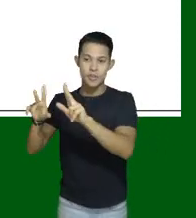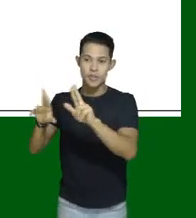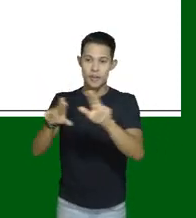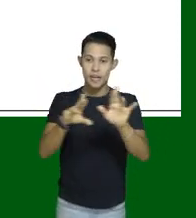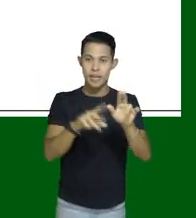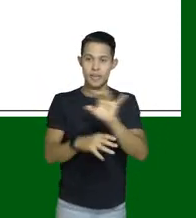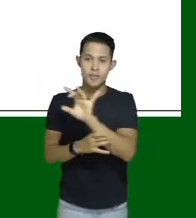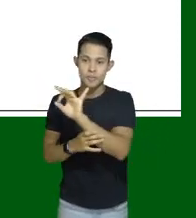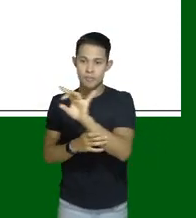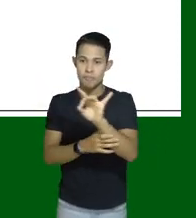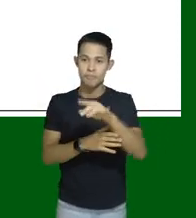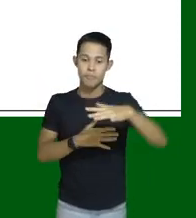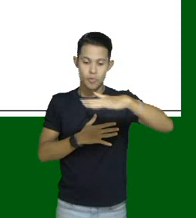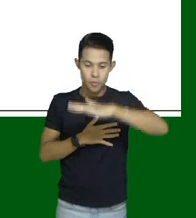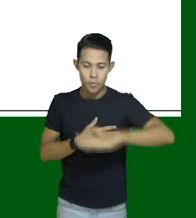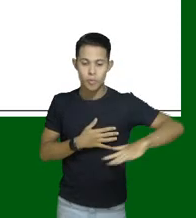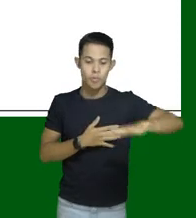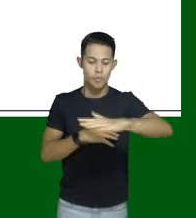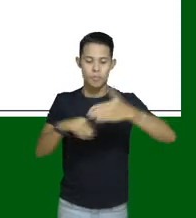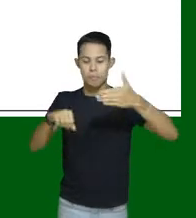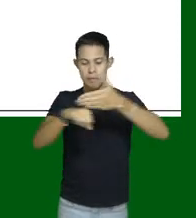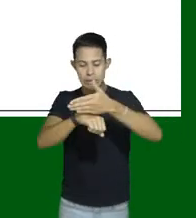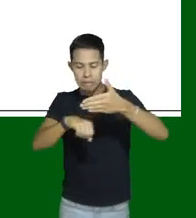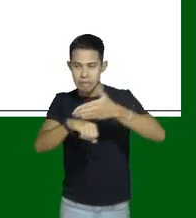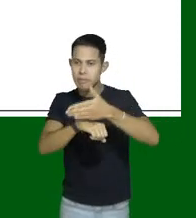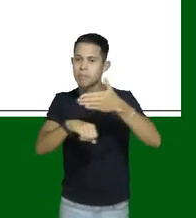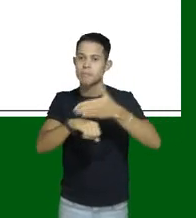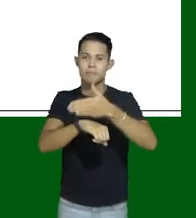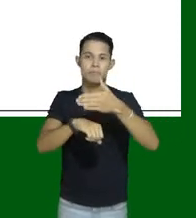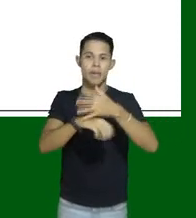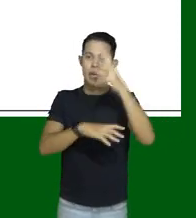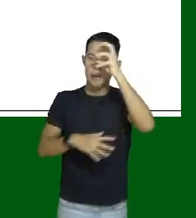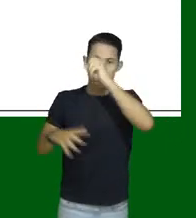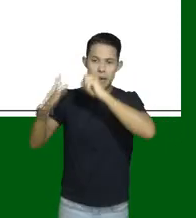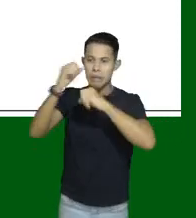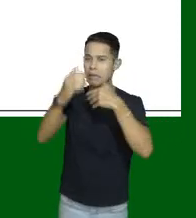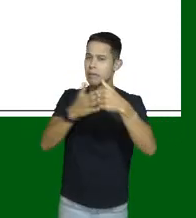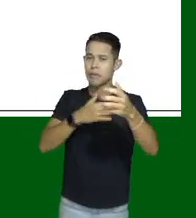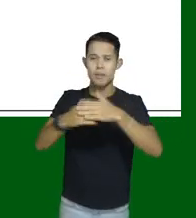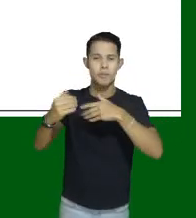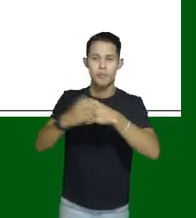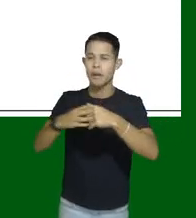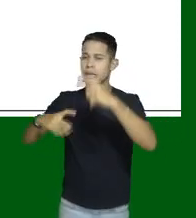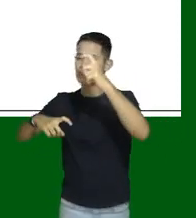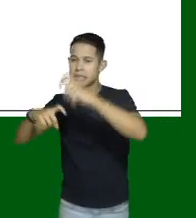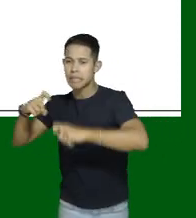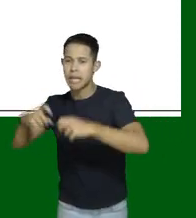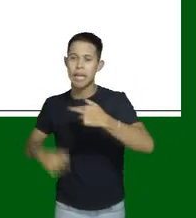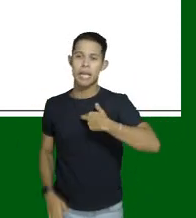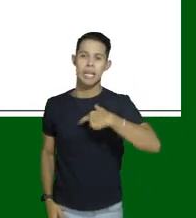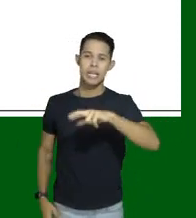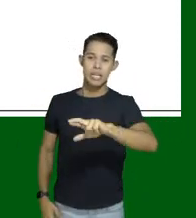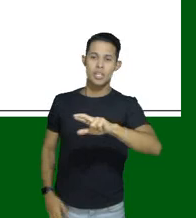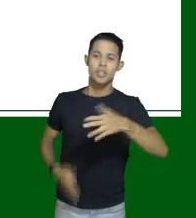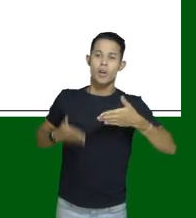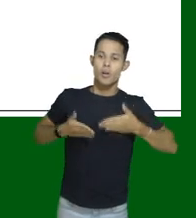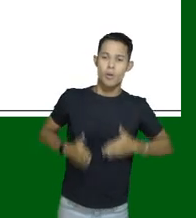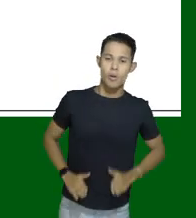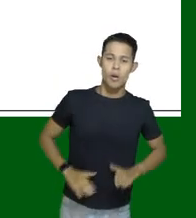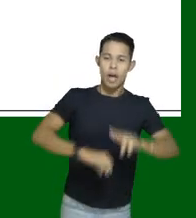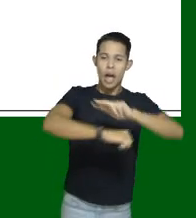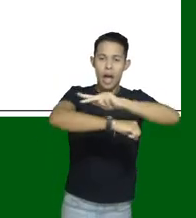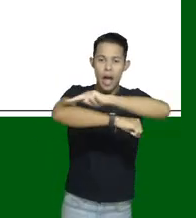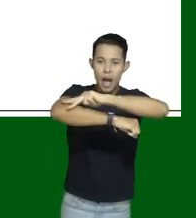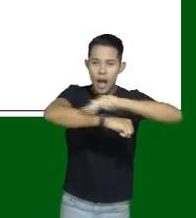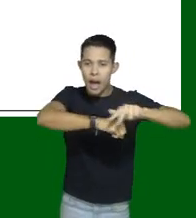todos possam participar e aprender independentemente de sexo, idade, religião, origem, étnica,